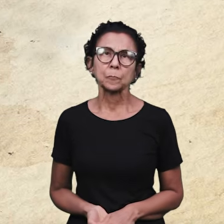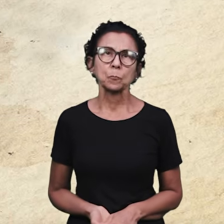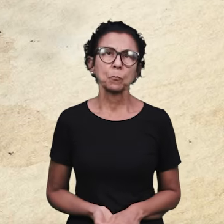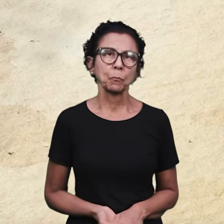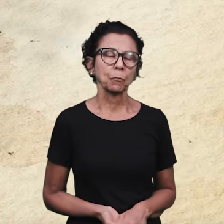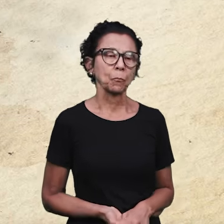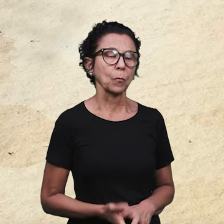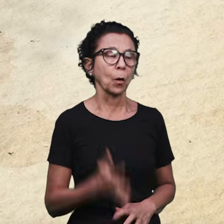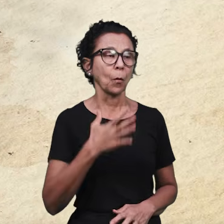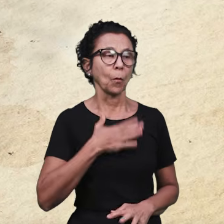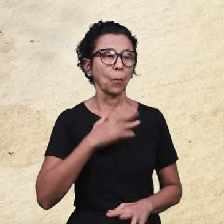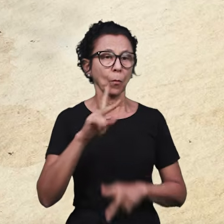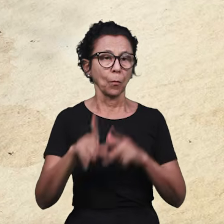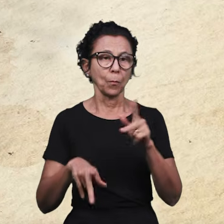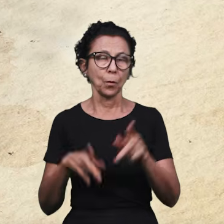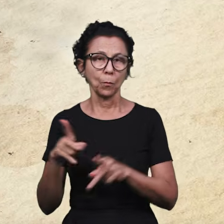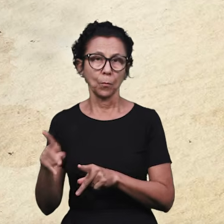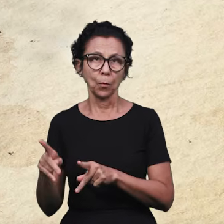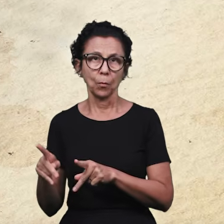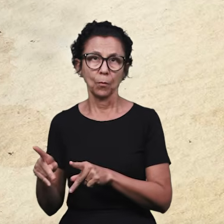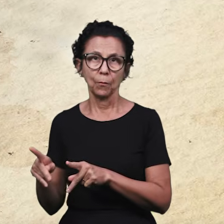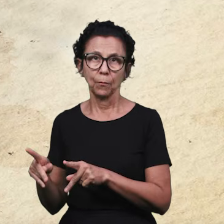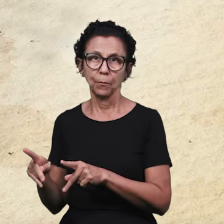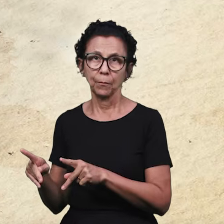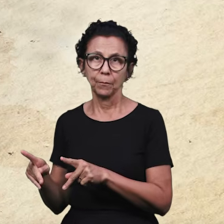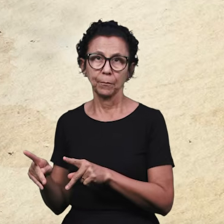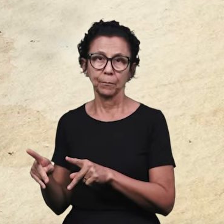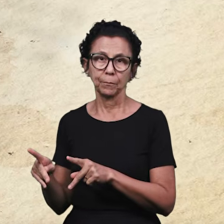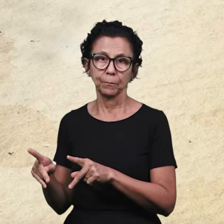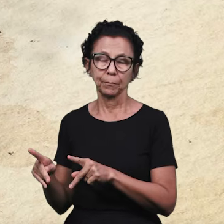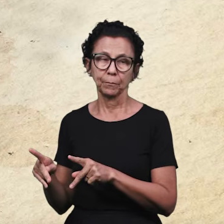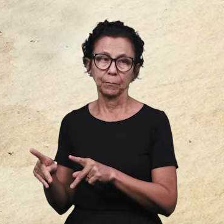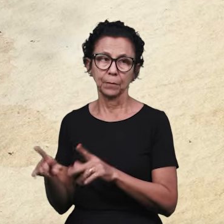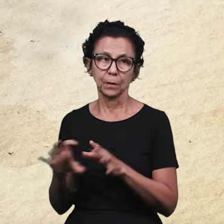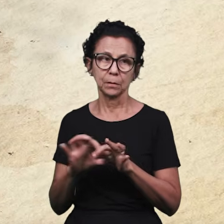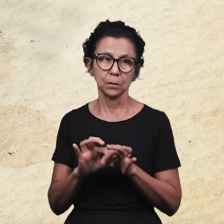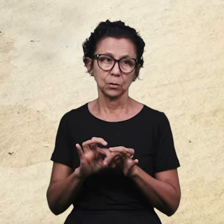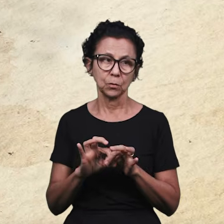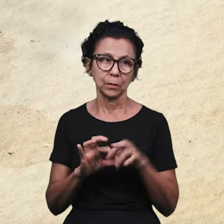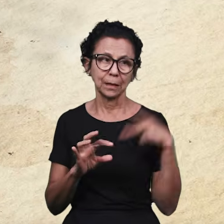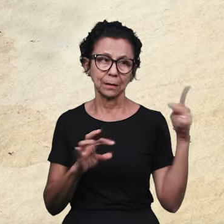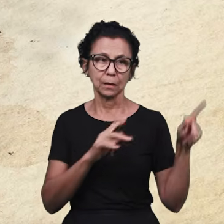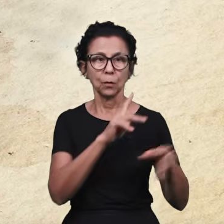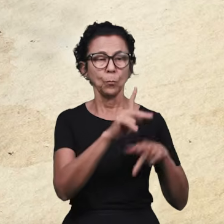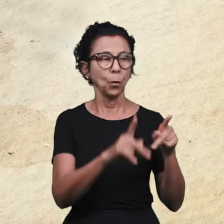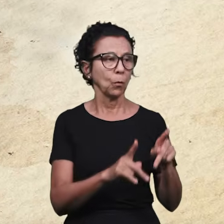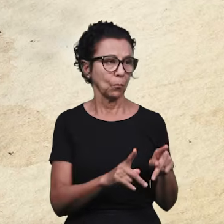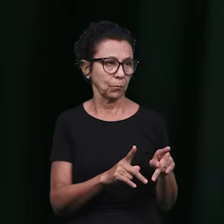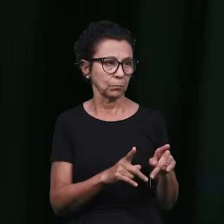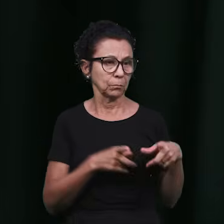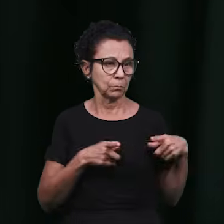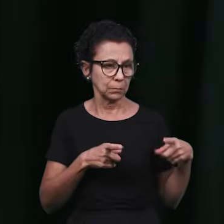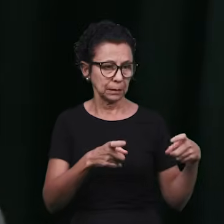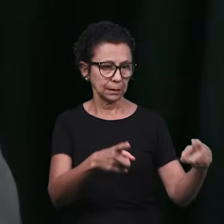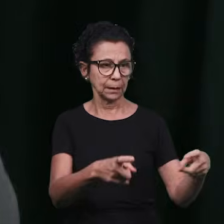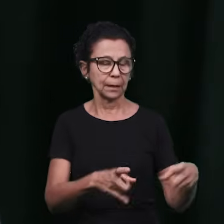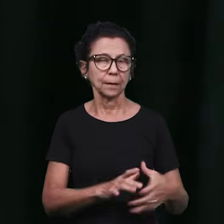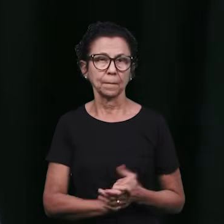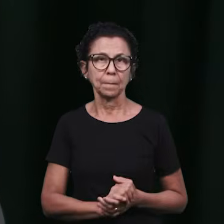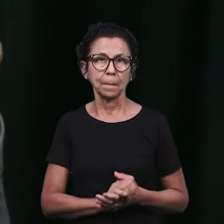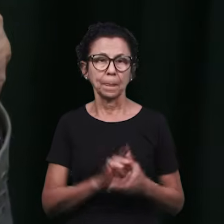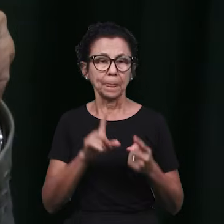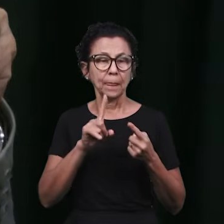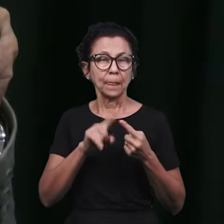e o meu povo como o teu povo, seremos contigo nessa guerra. Primeiro, ele nem consultou, o senhor já falou que era. Aí ele falou: